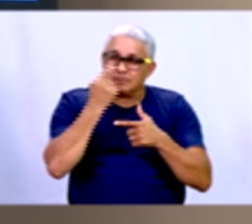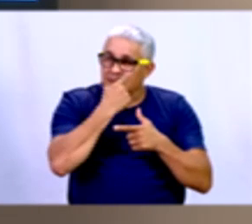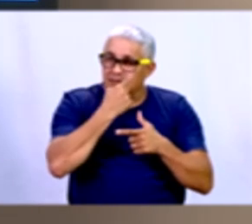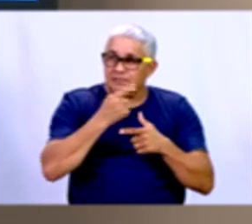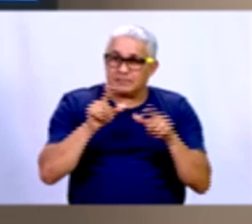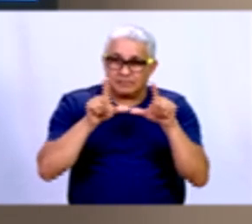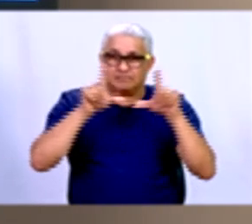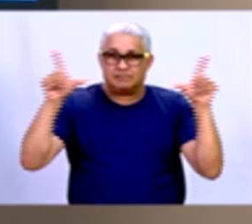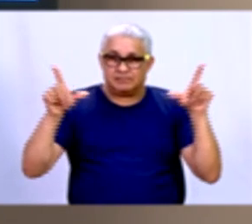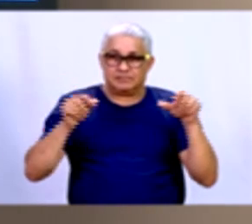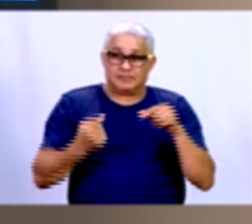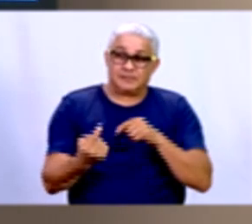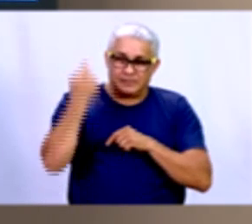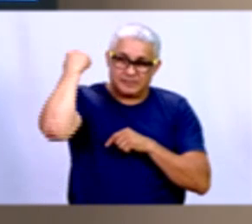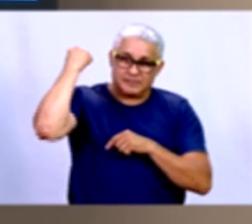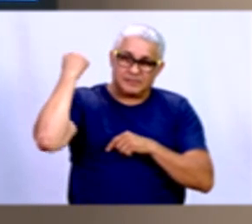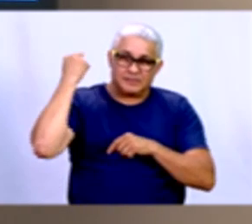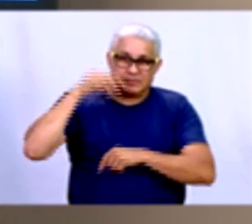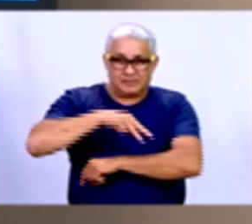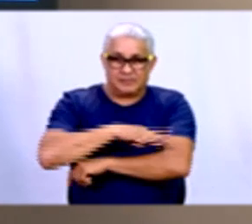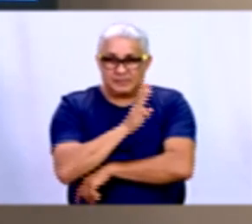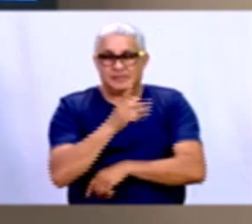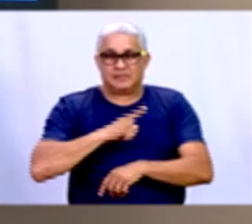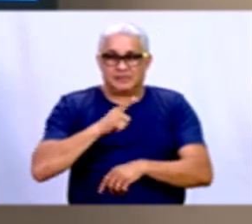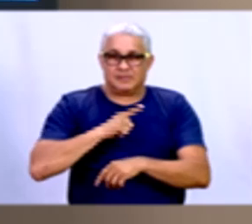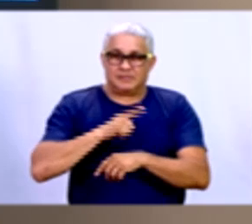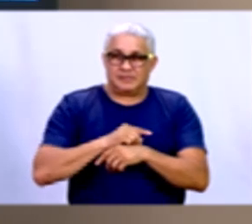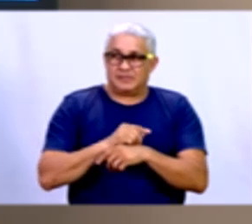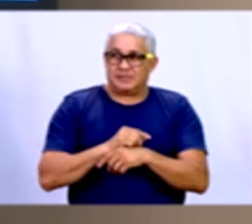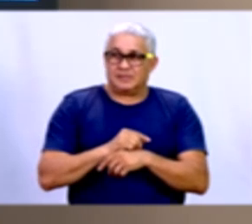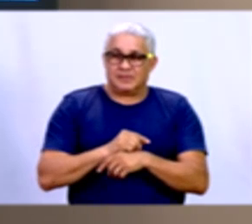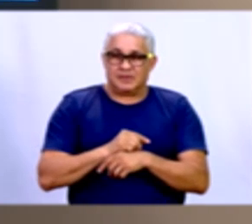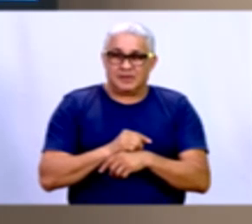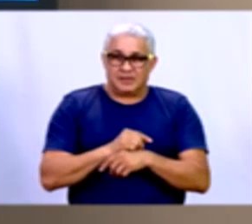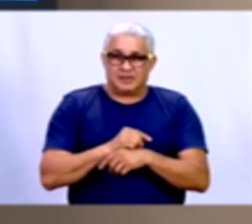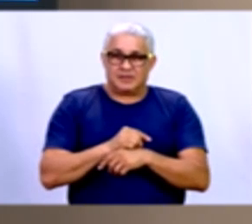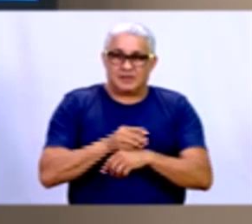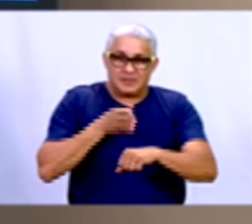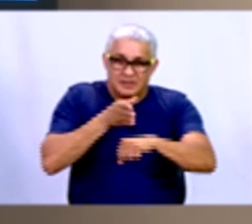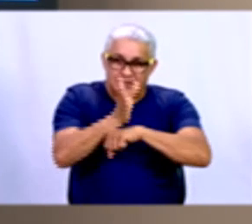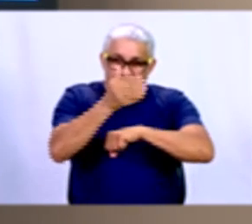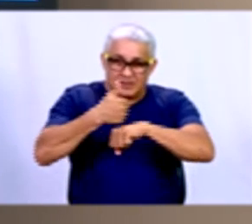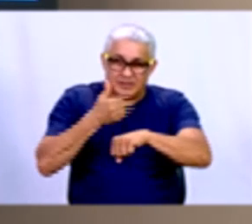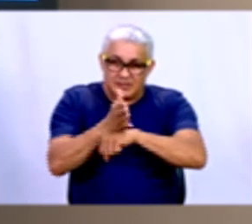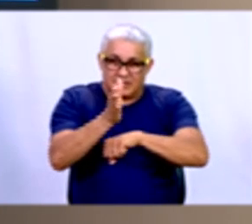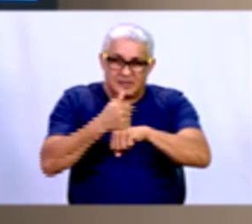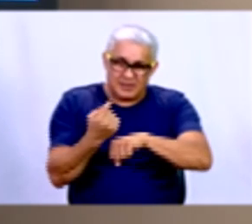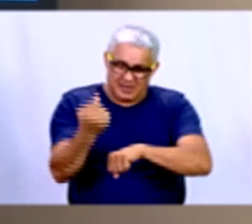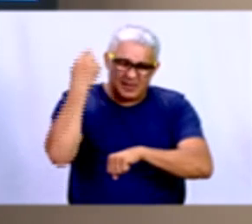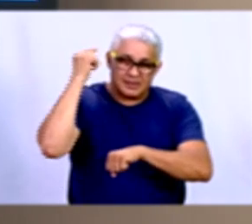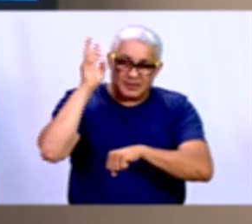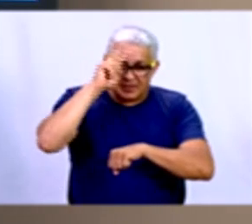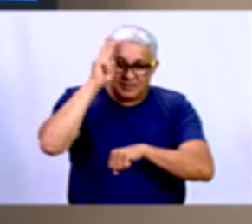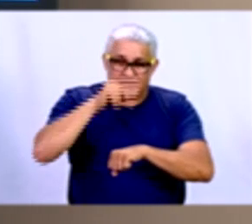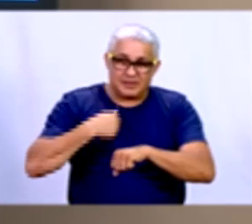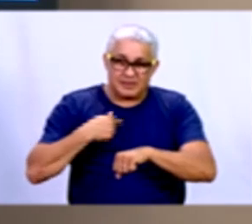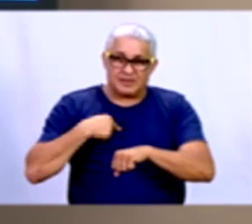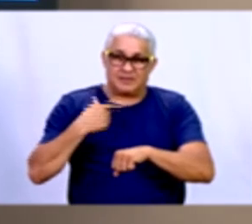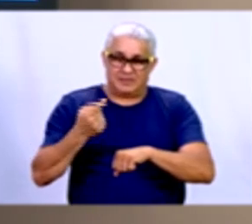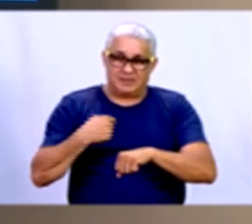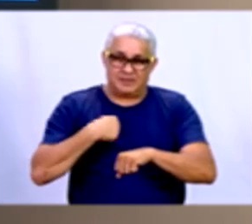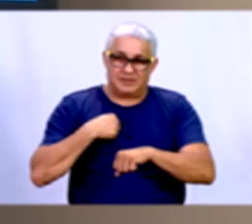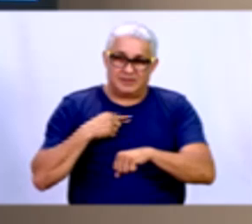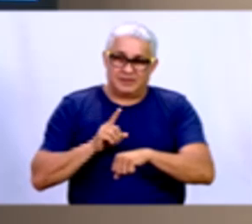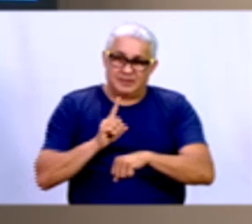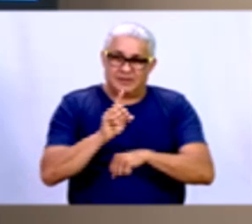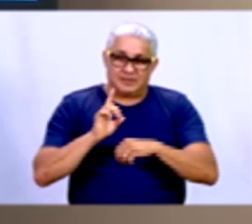Antes, no Windows, a gente tinha aquelas opções de acessibilidade. Uma vez eu fiz o atendimento na época que eu